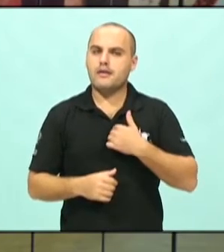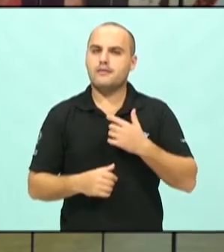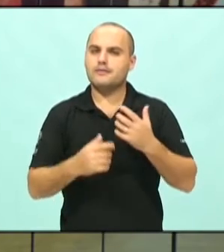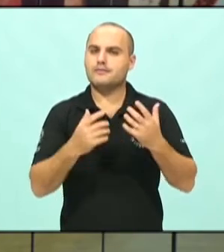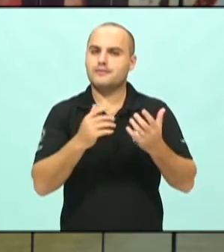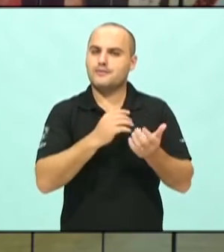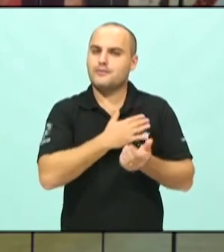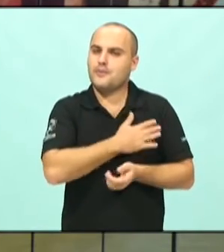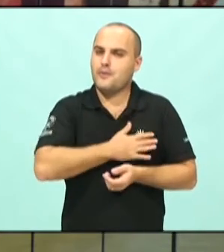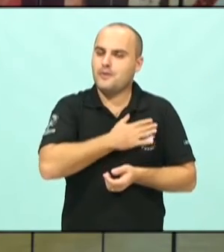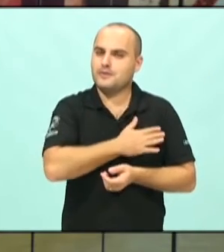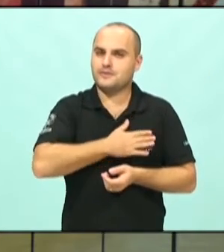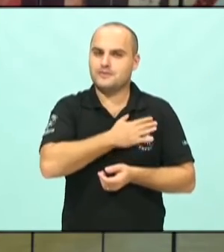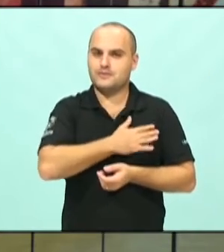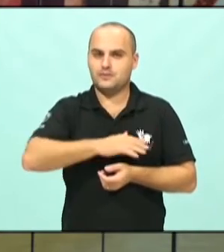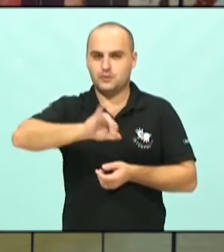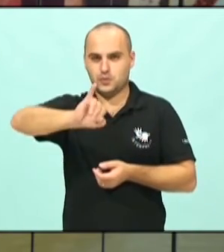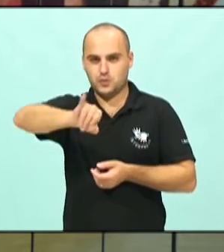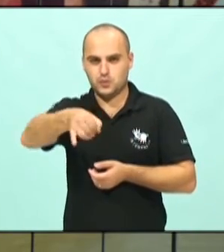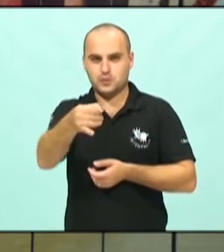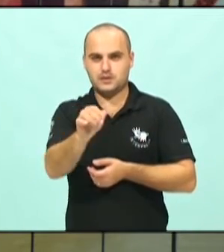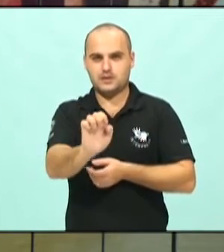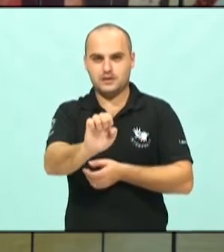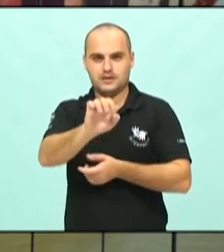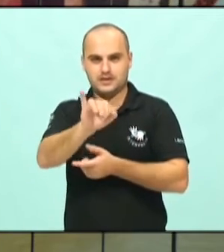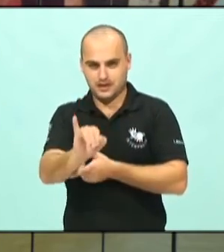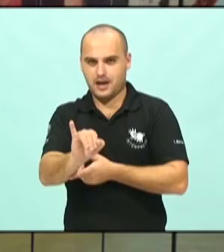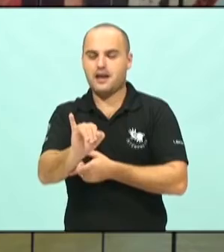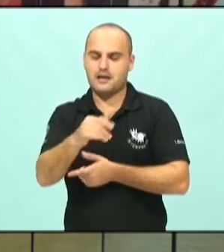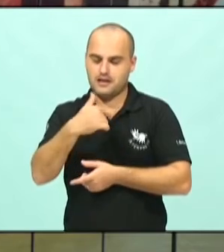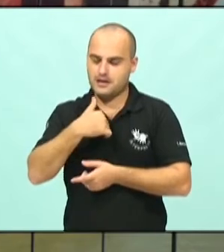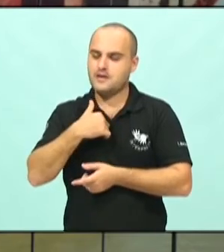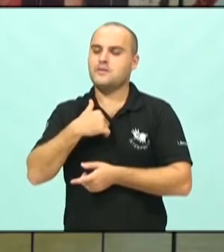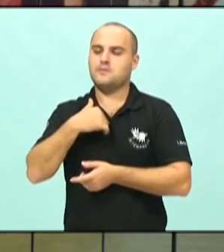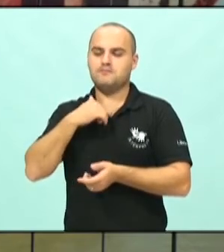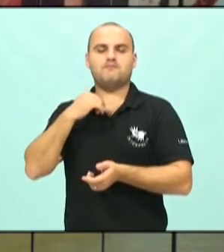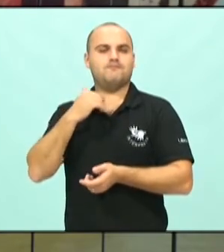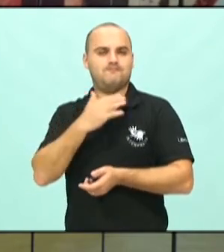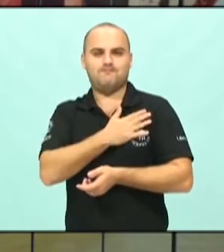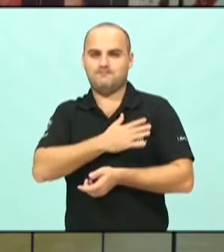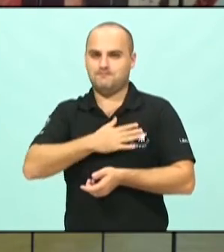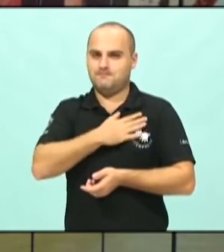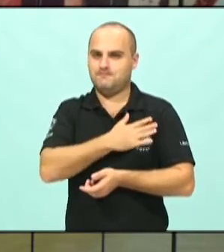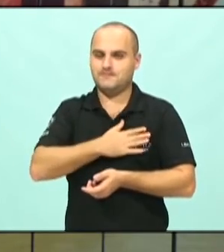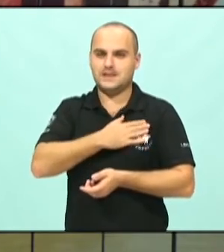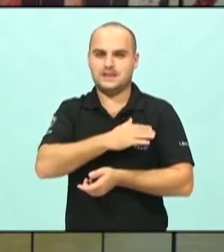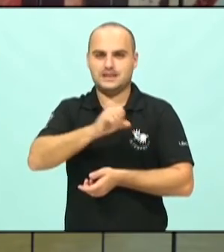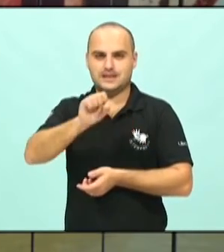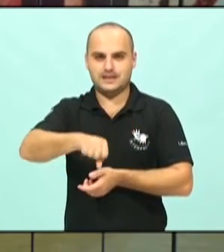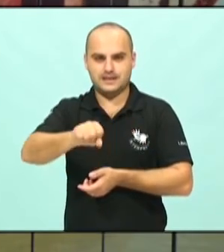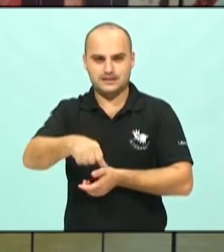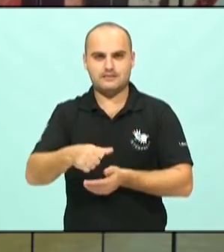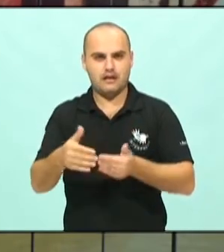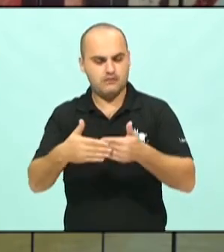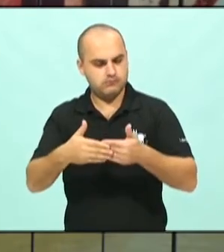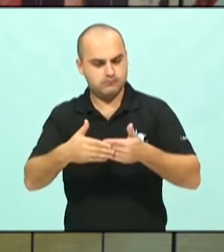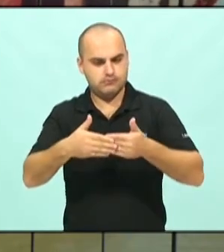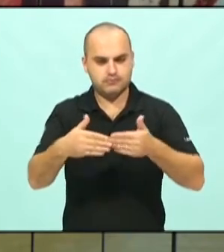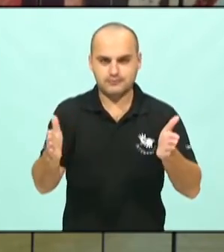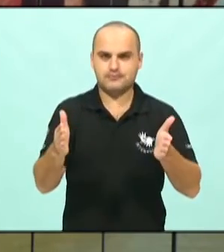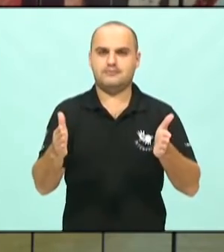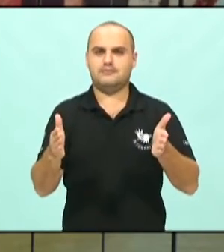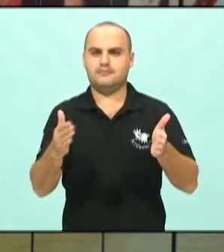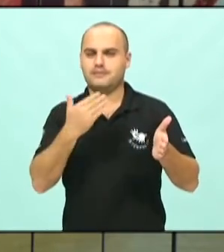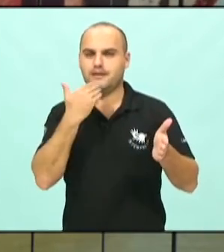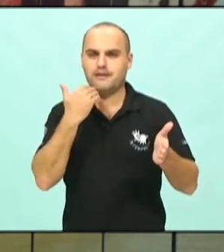Jogos Escolares de Itajaí, o grande GEI que a gente vai estar desenvolvendo com uma grande abertura e mudar um pouquinho esse formato que ele